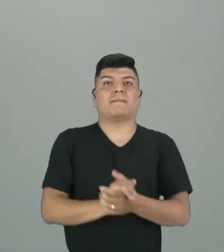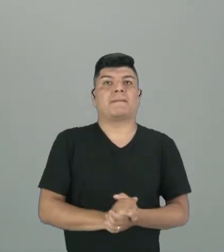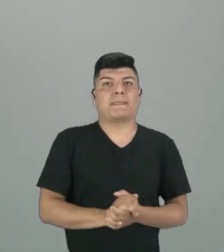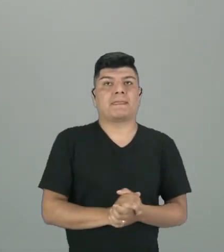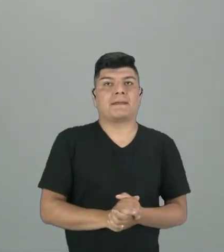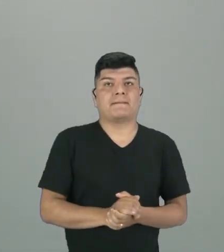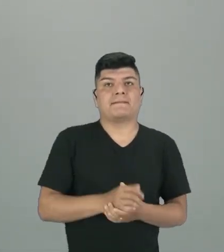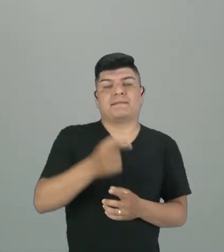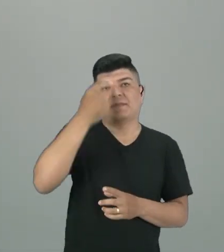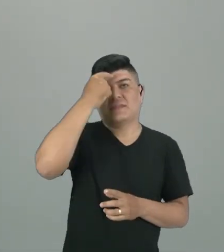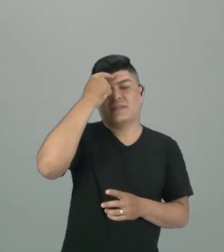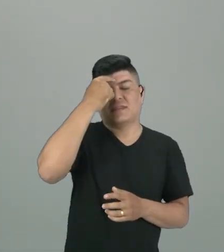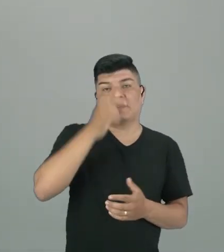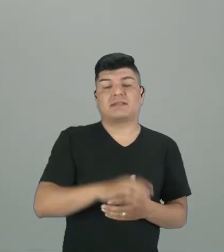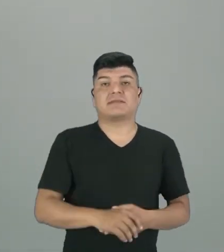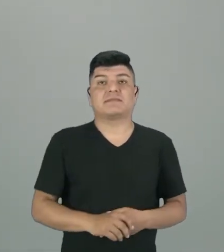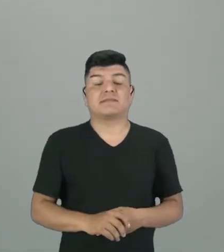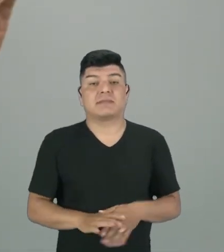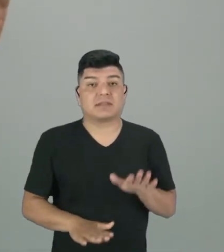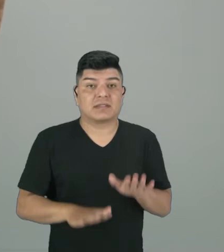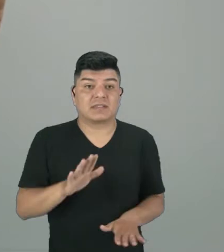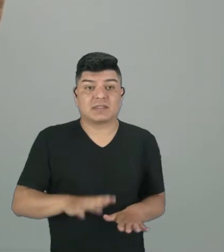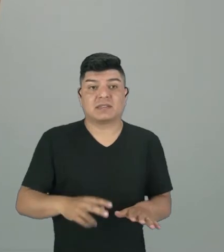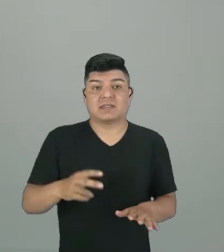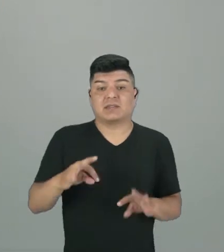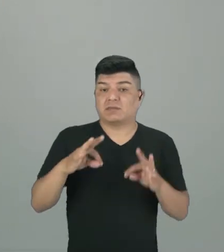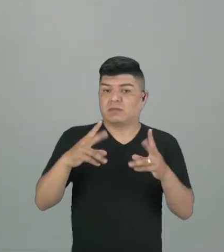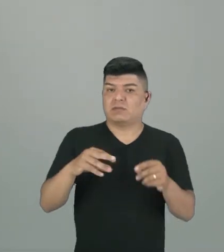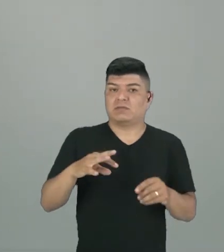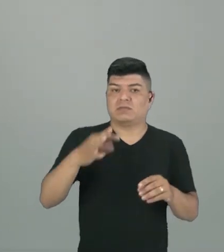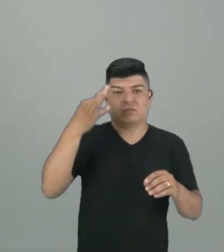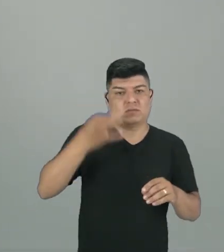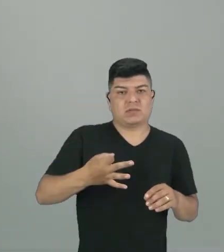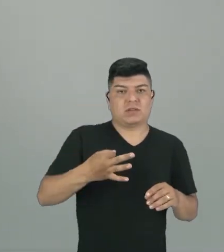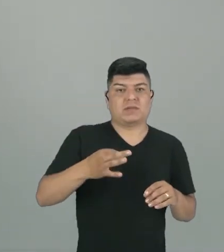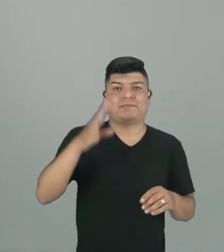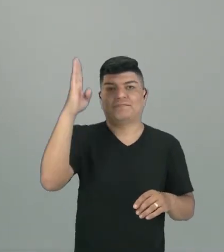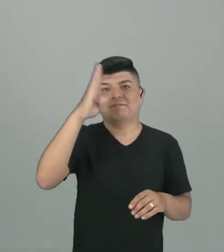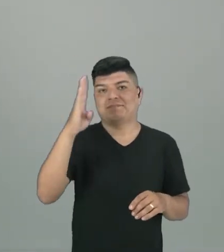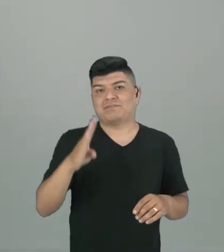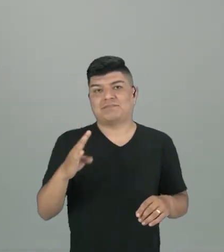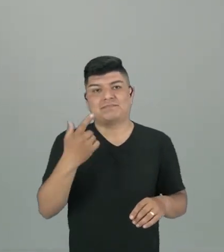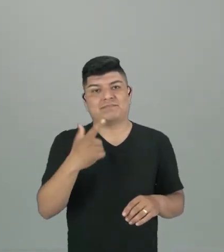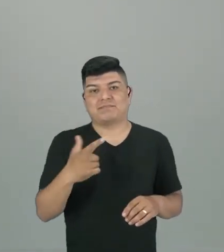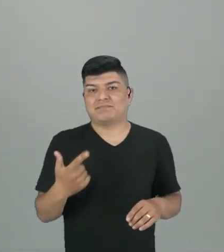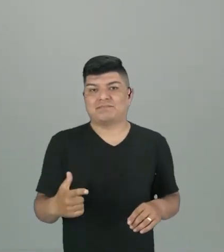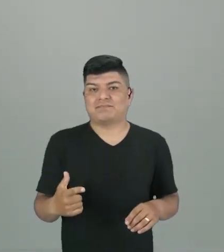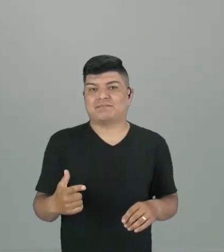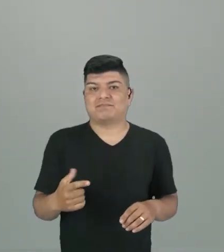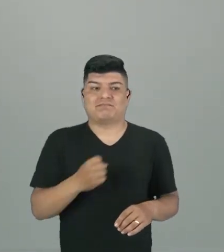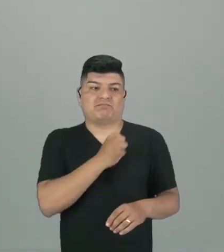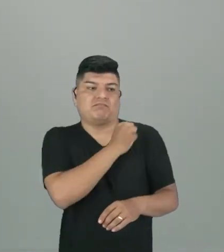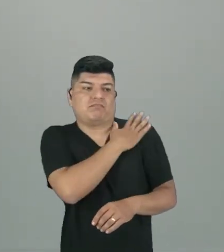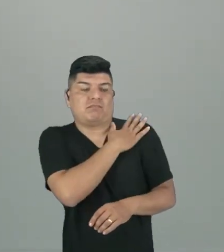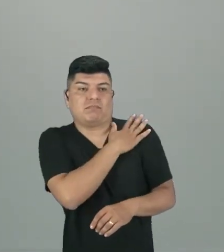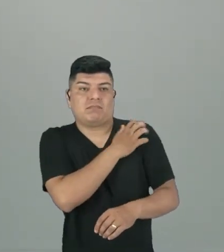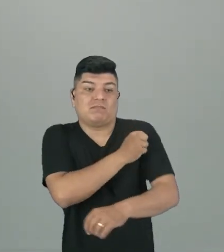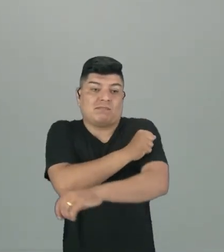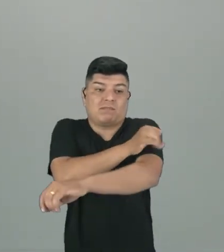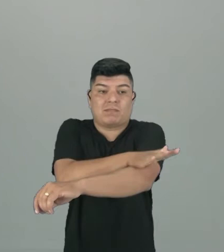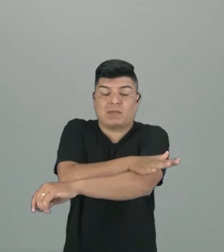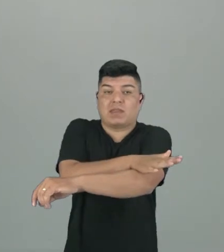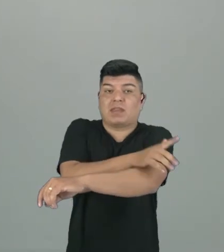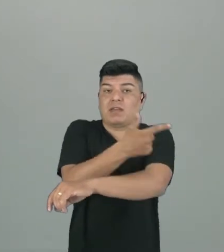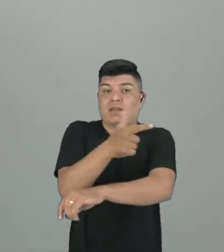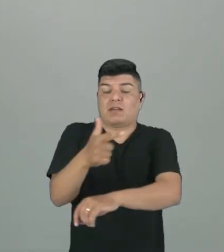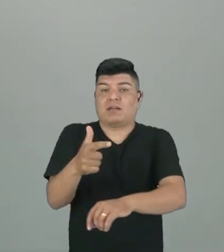aspecto racial. Às vezes a gente pensa que está tudo resolvido. Não, no Brasil não existe racismo. Cuidado. Às vezes